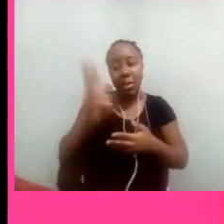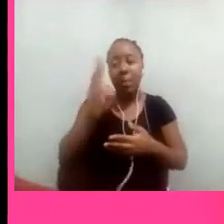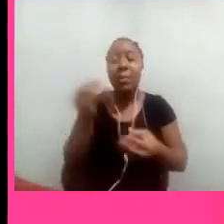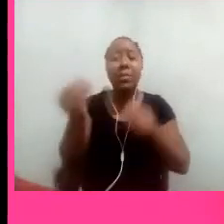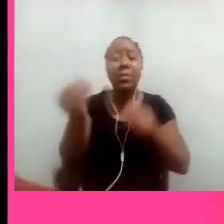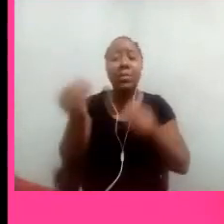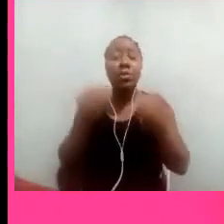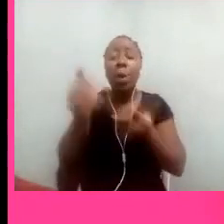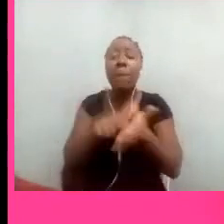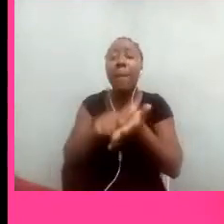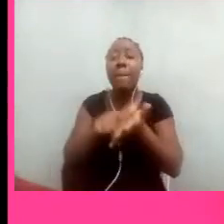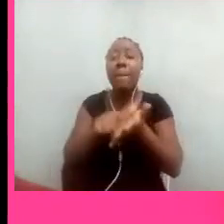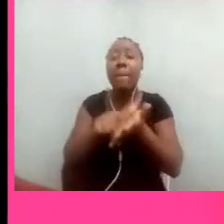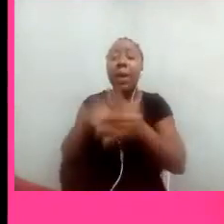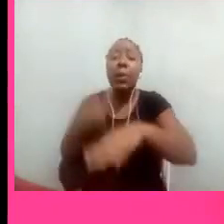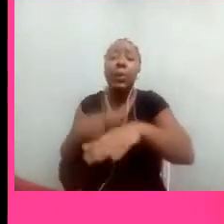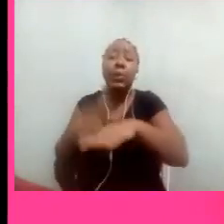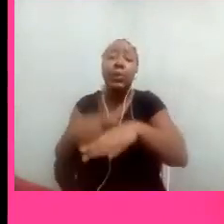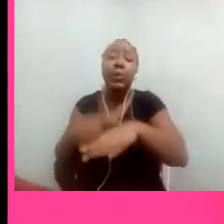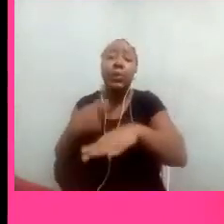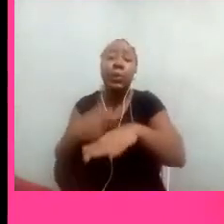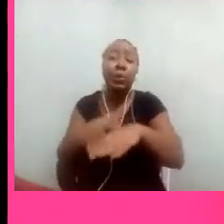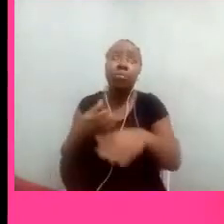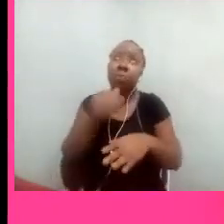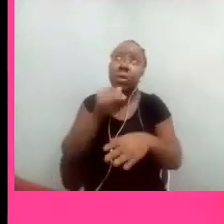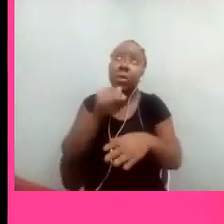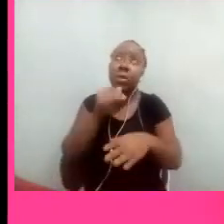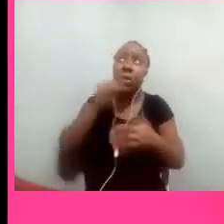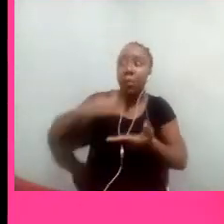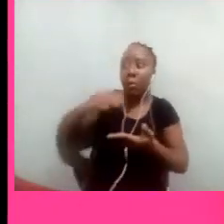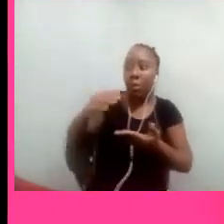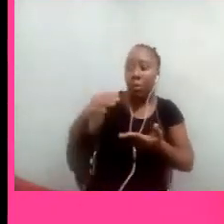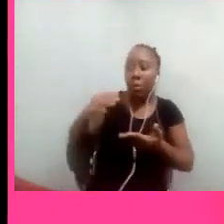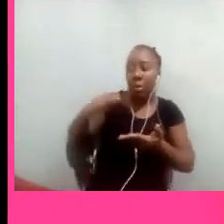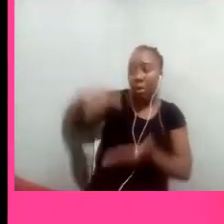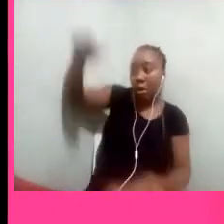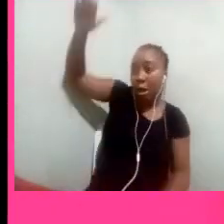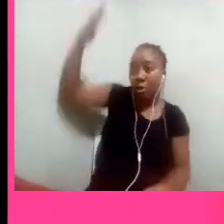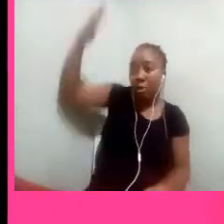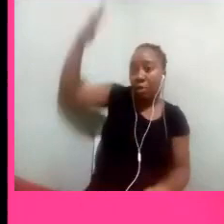No caso de objetos maiores, como personagens, né,